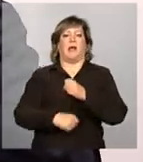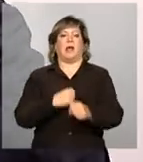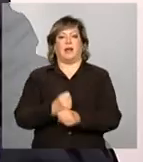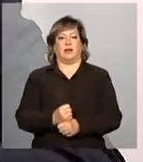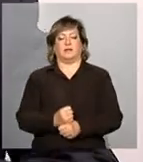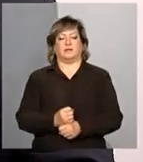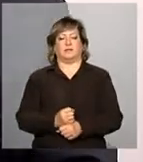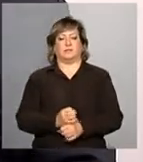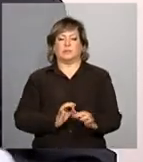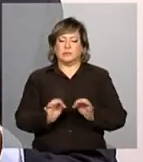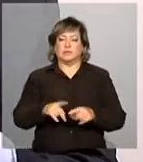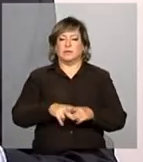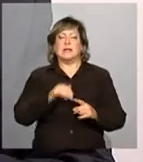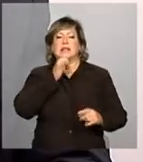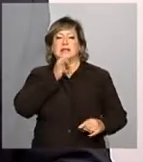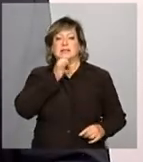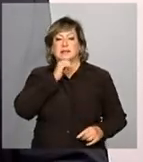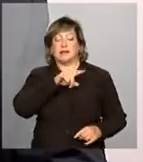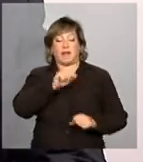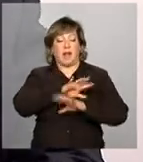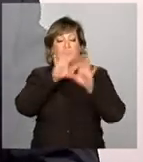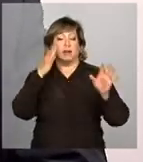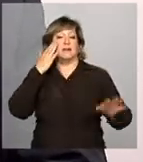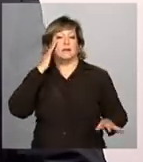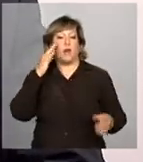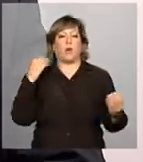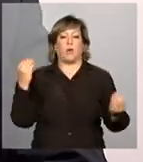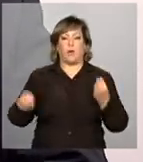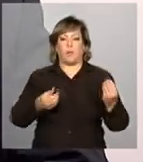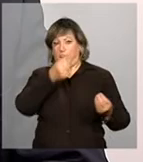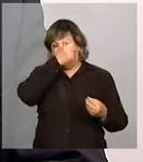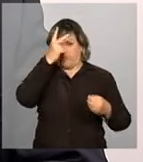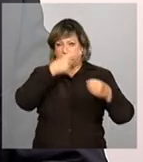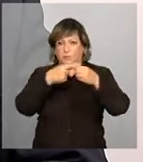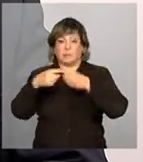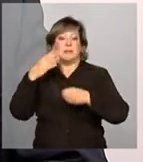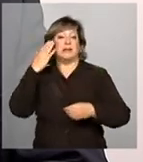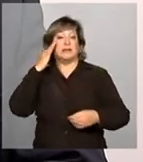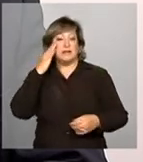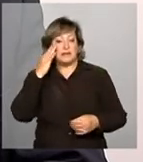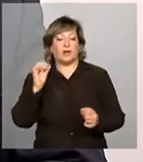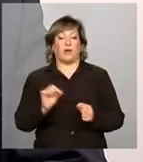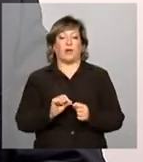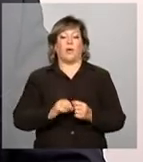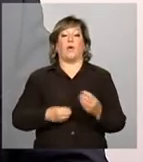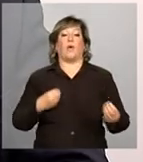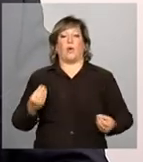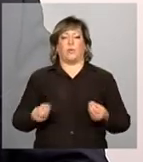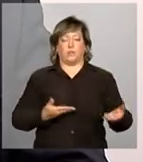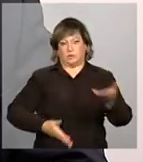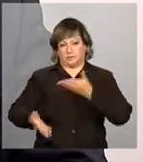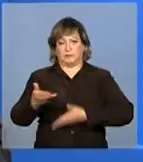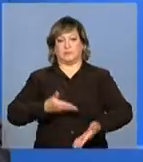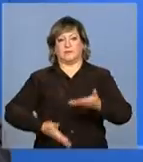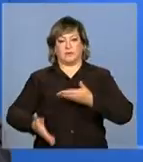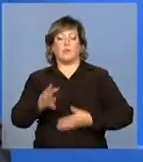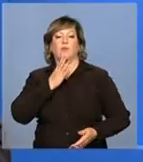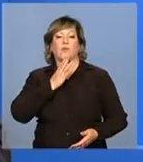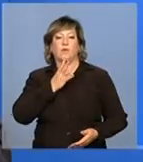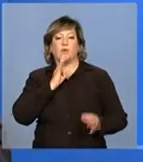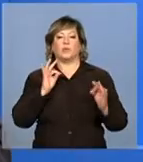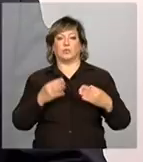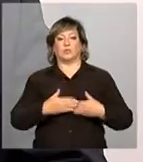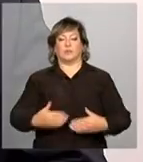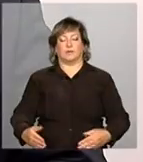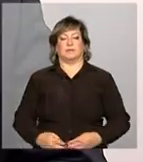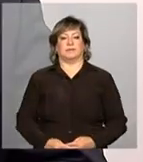isso assim citando um exemplo que fica mais claro pelos pelos municípios estar em regime de quase todo o processo